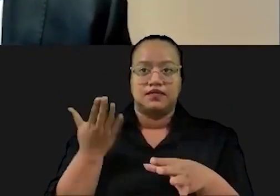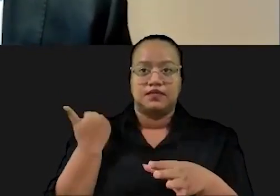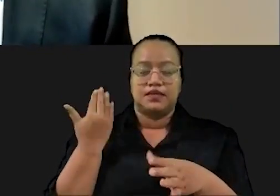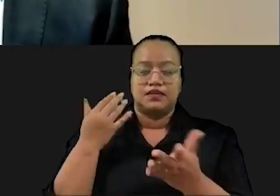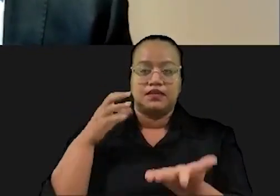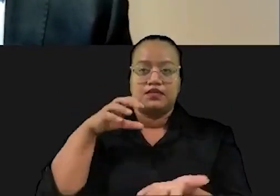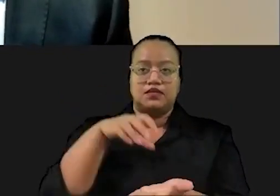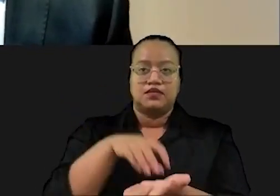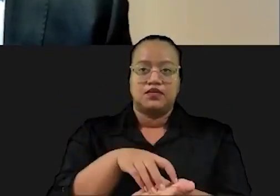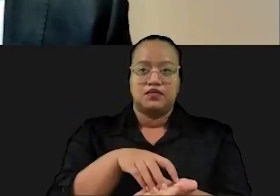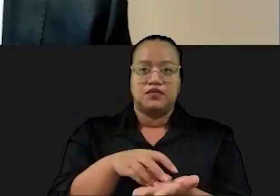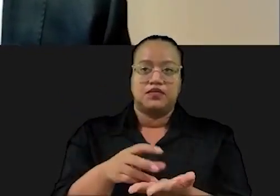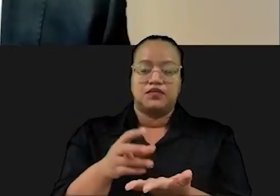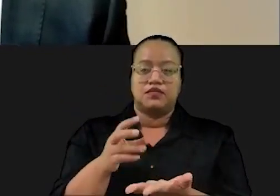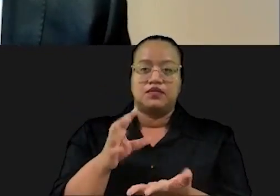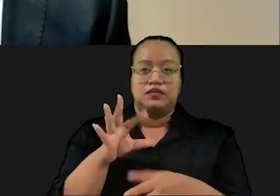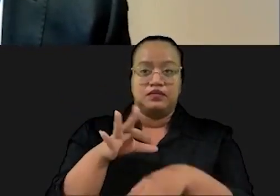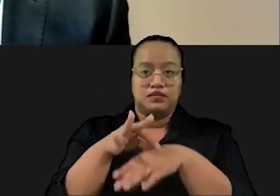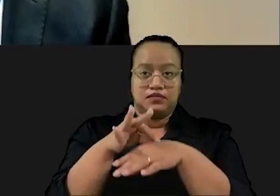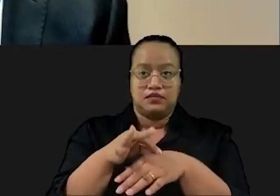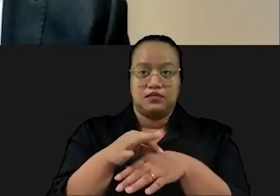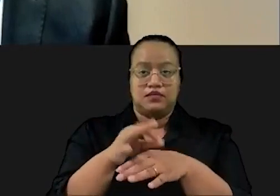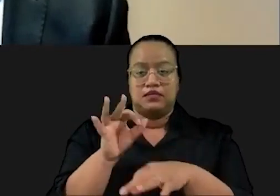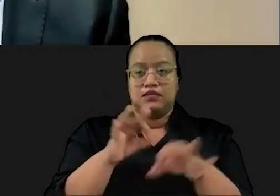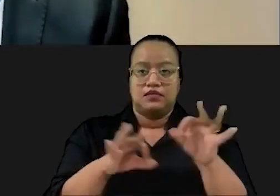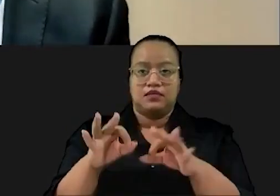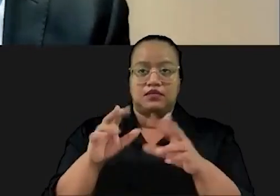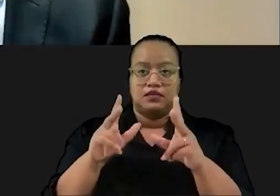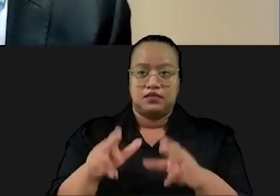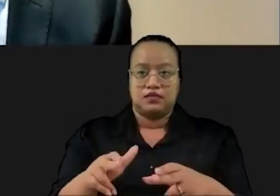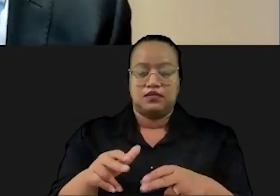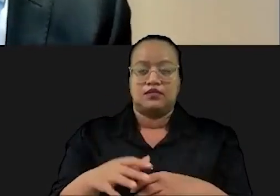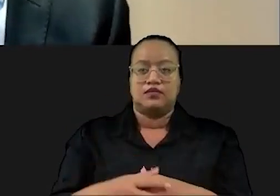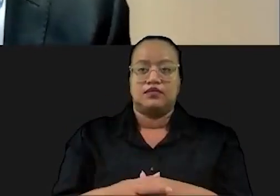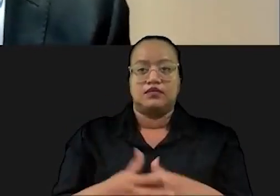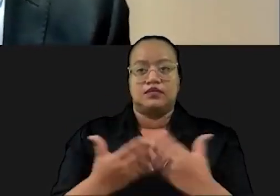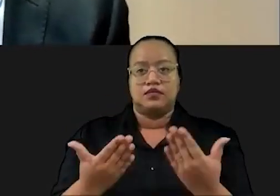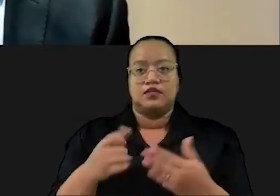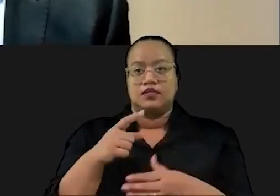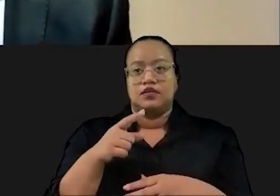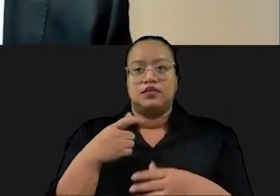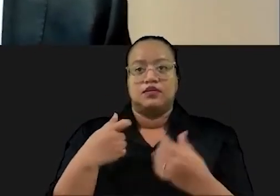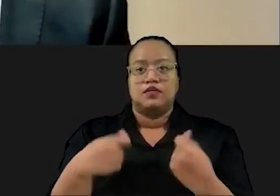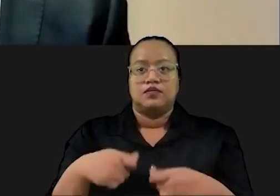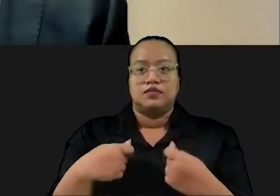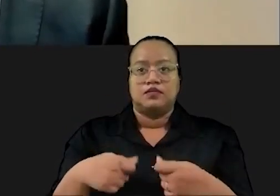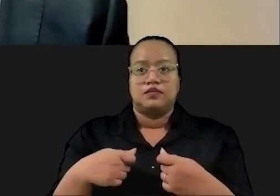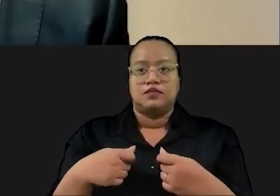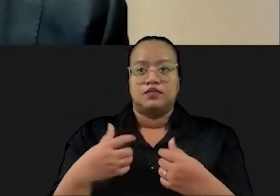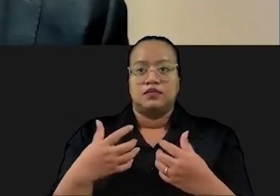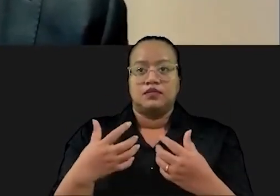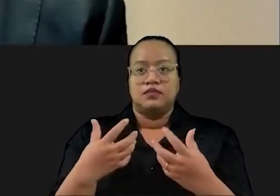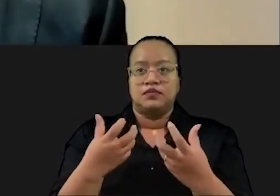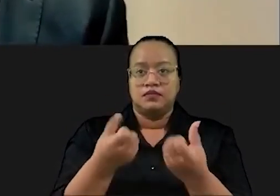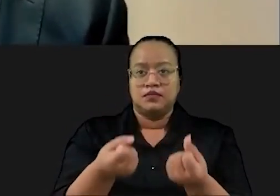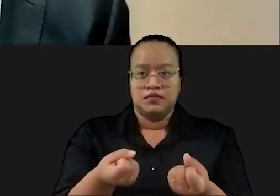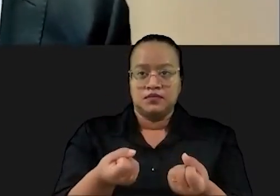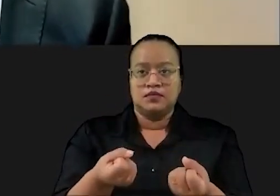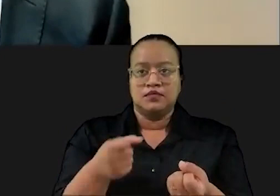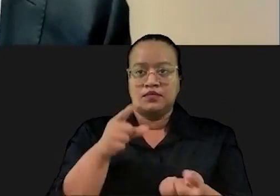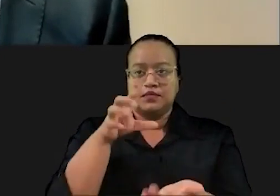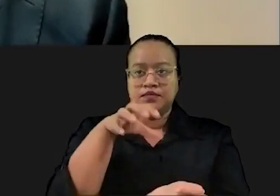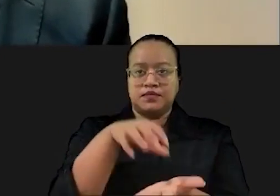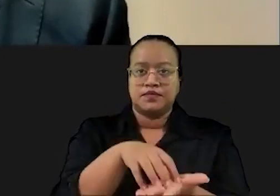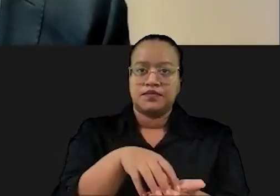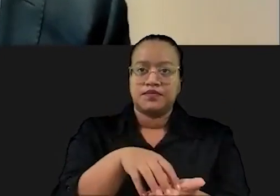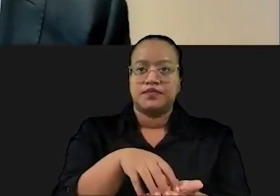eu conseguir uniformizar o procedimento, eu precisava da adesão das varas, né? Não é algo assim que o sistema já me